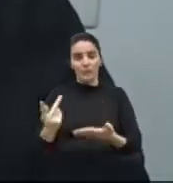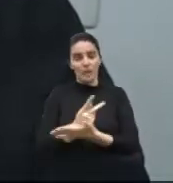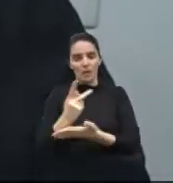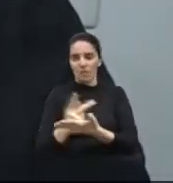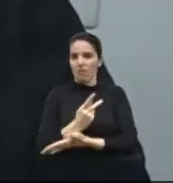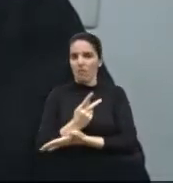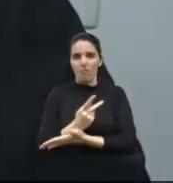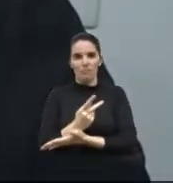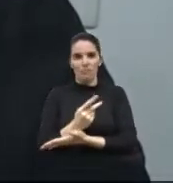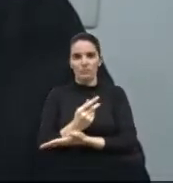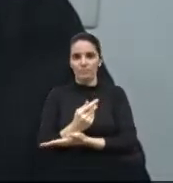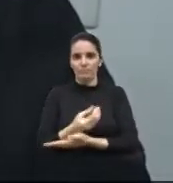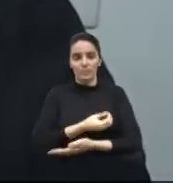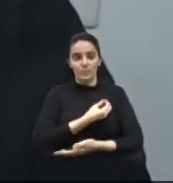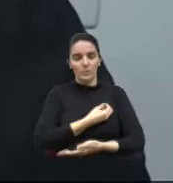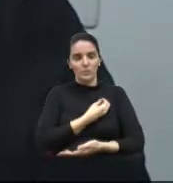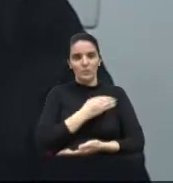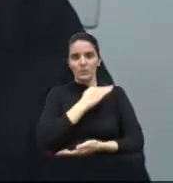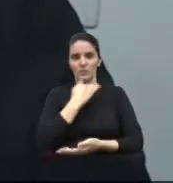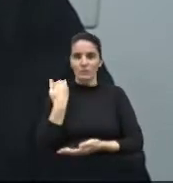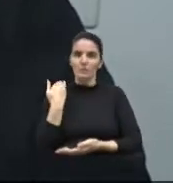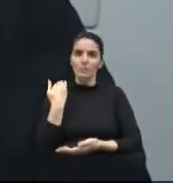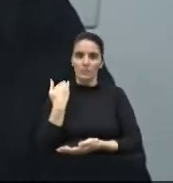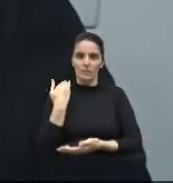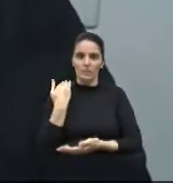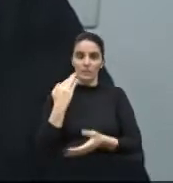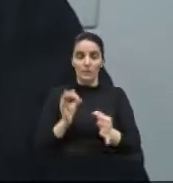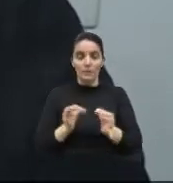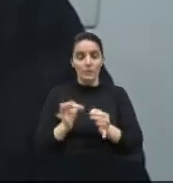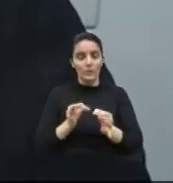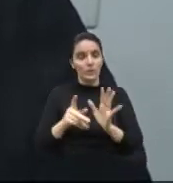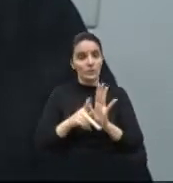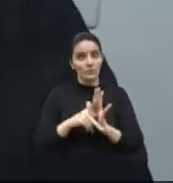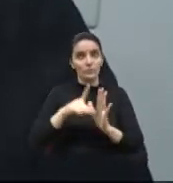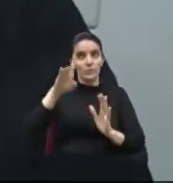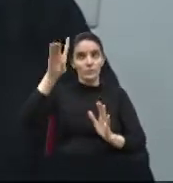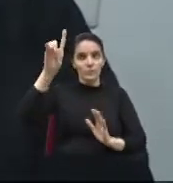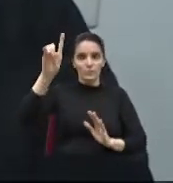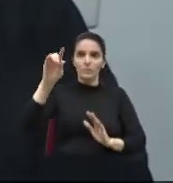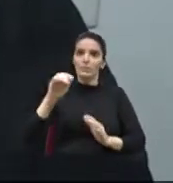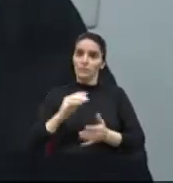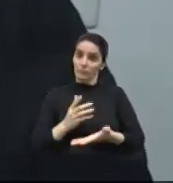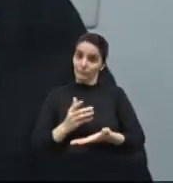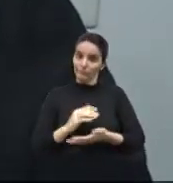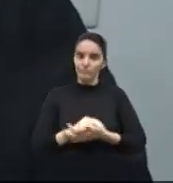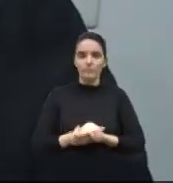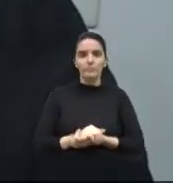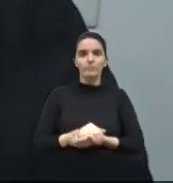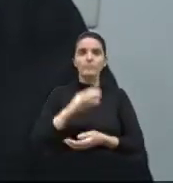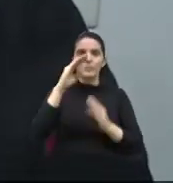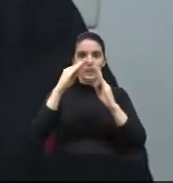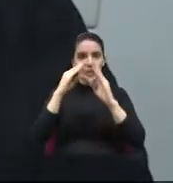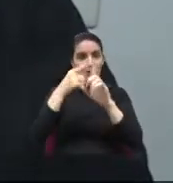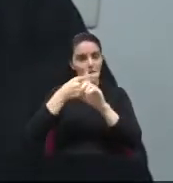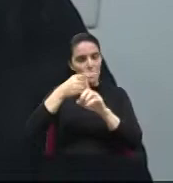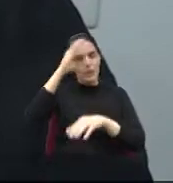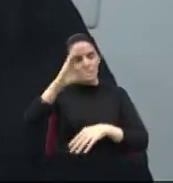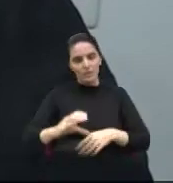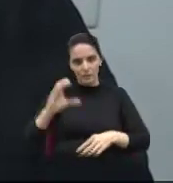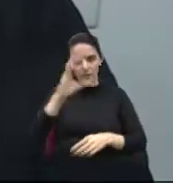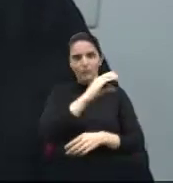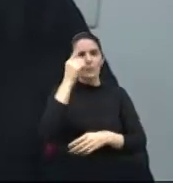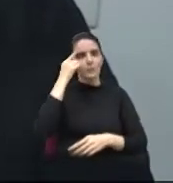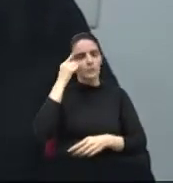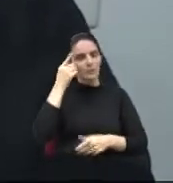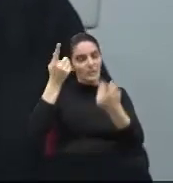é um projeto de Deus que foi encerrado por ali. Então, a Igreja Católica pensa nisso, 100% contra o